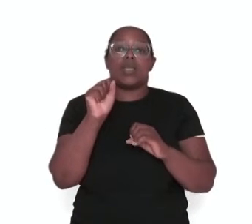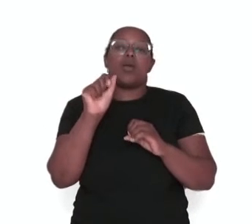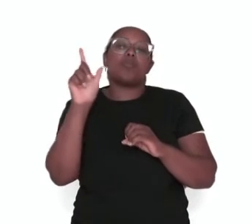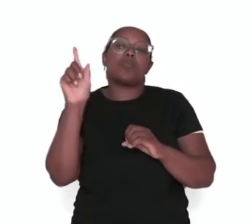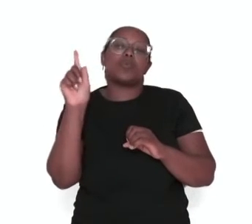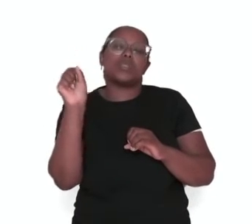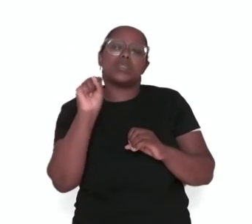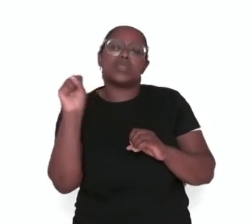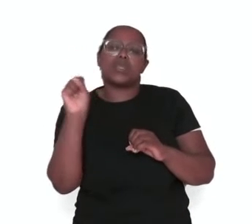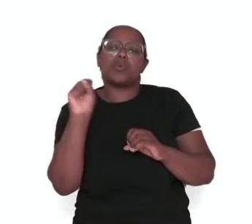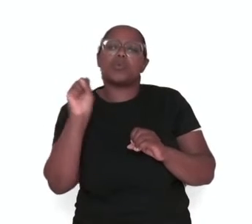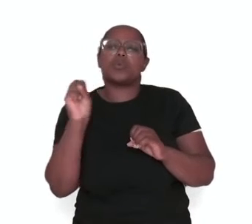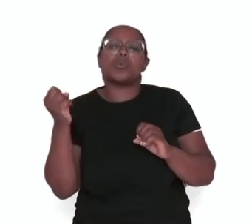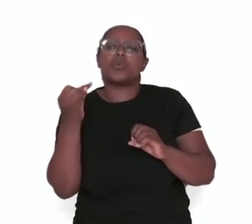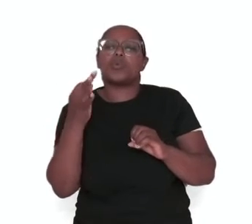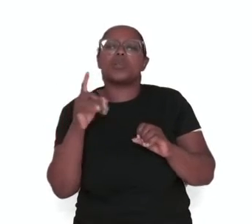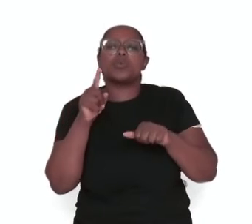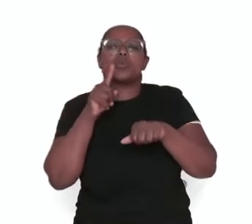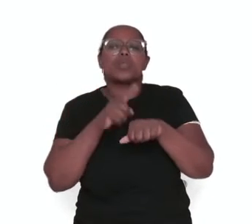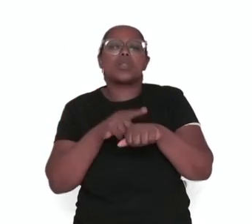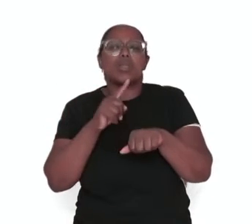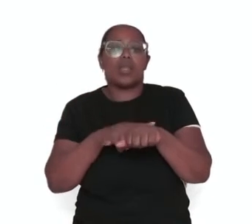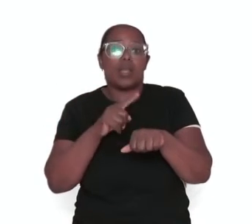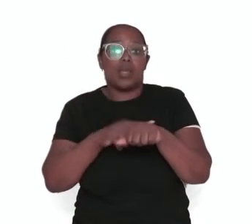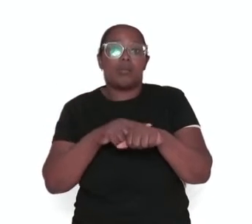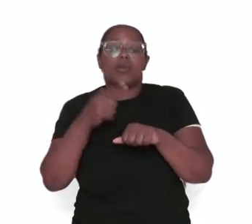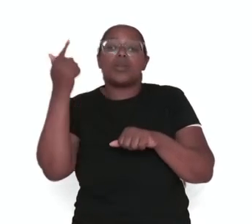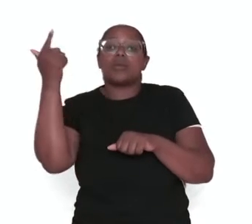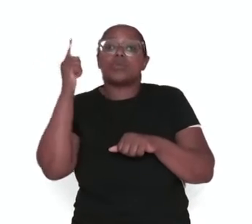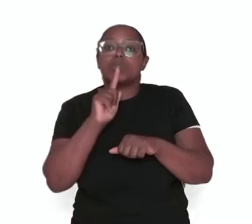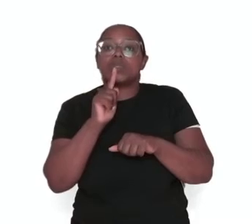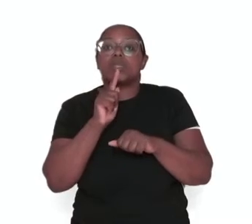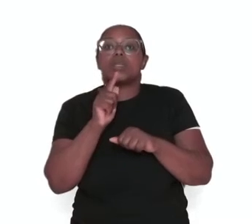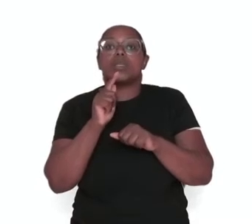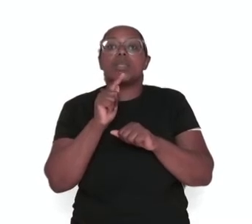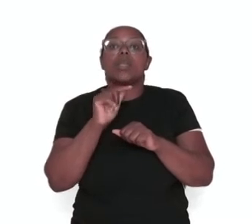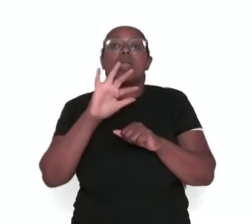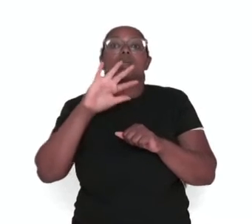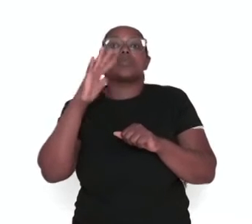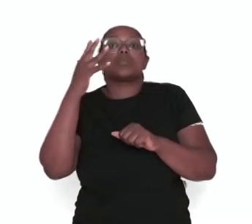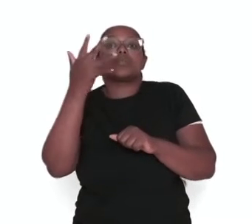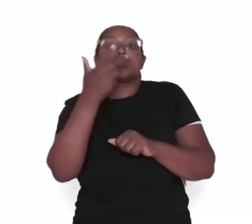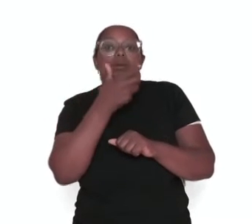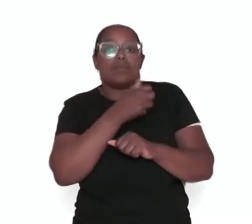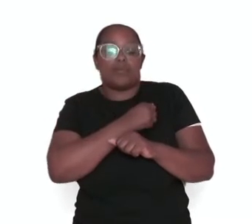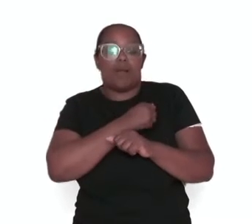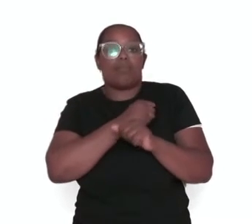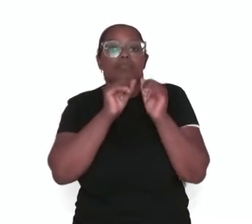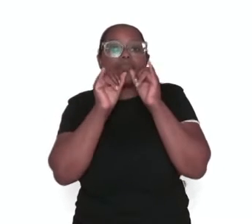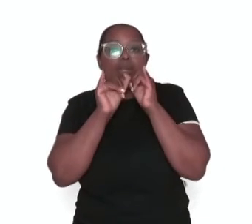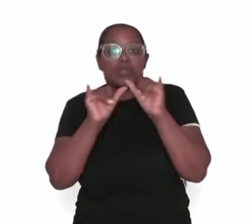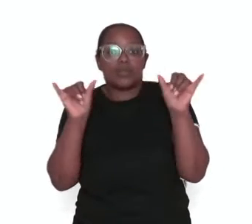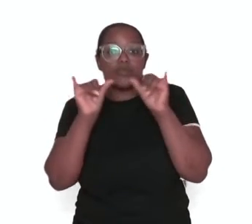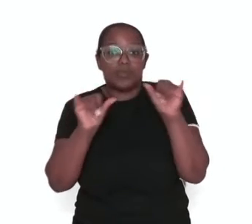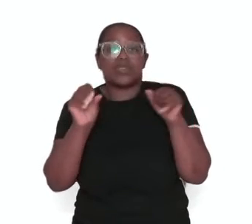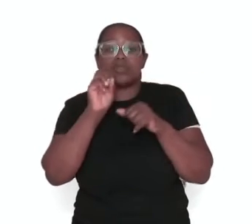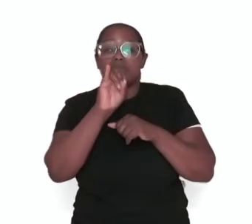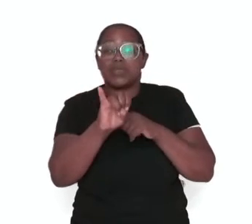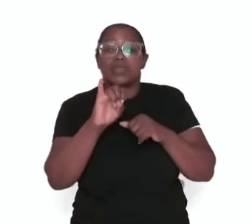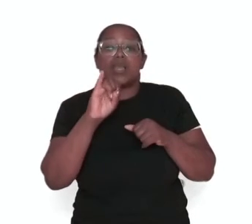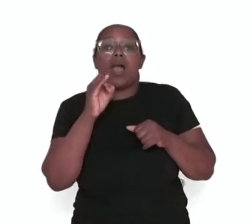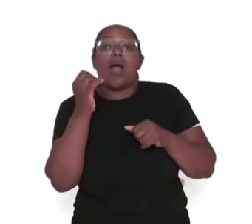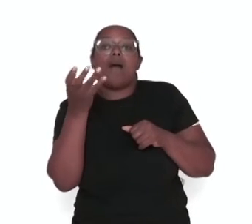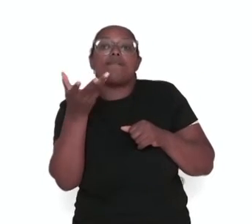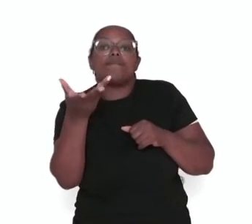gigabytes, quanto tempo levará para que o arquivo seja baixado completamente, caso a velocidade da